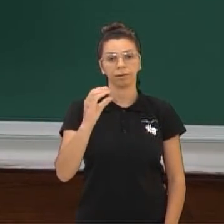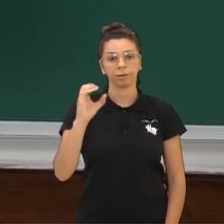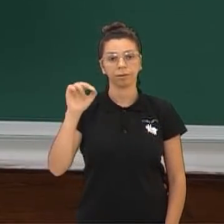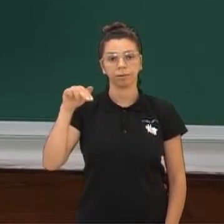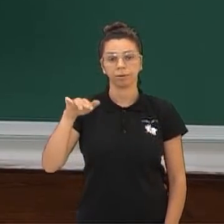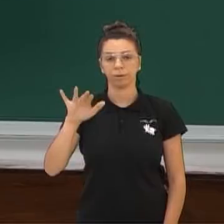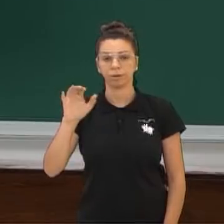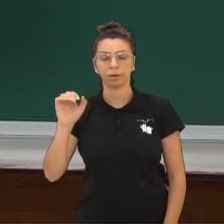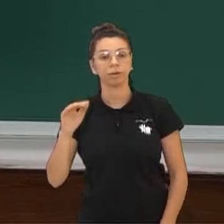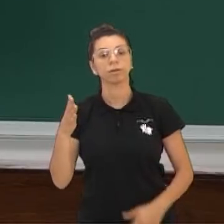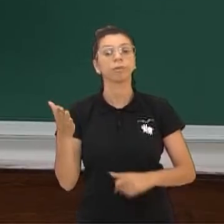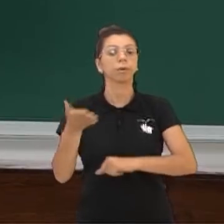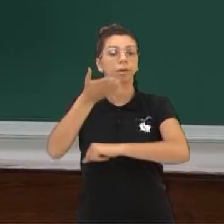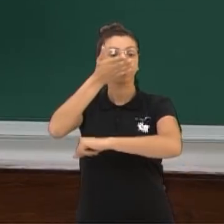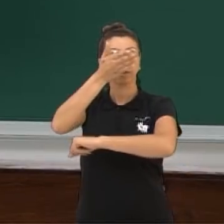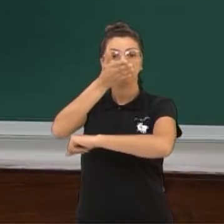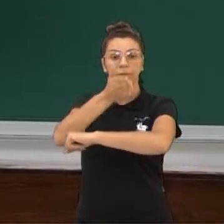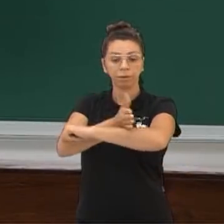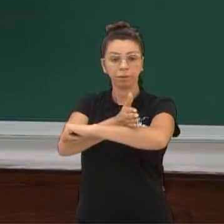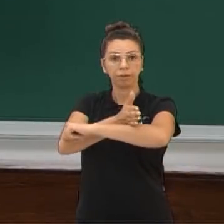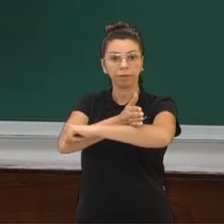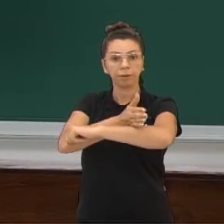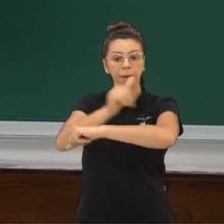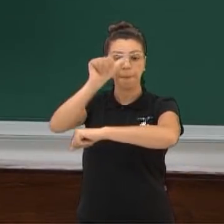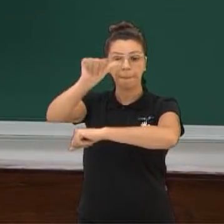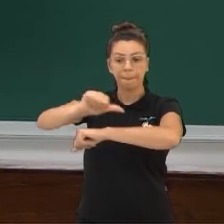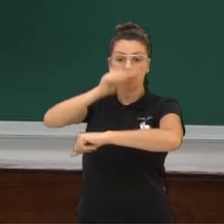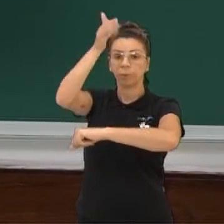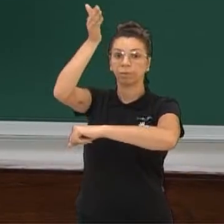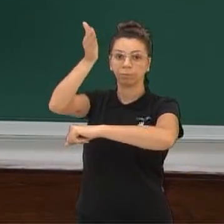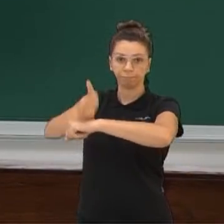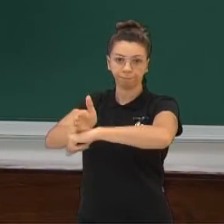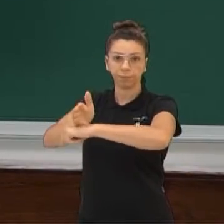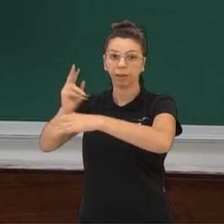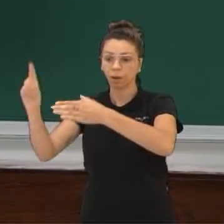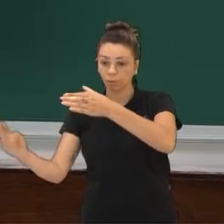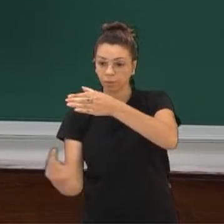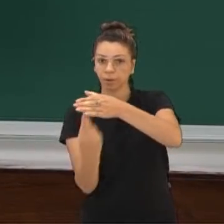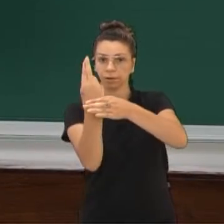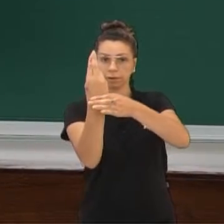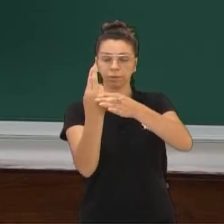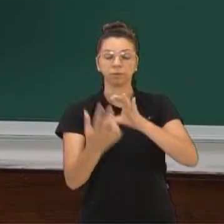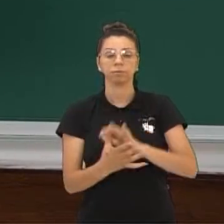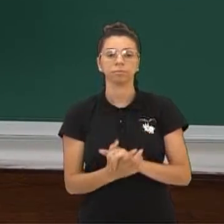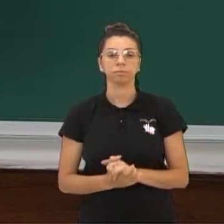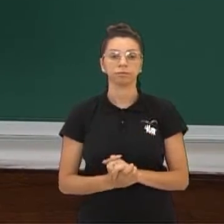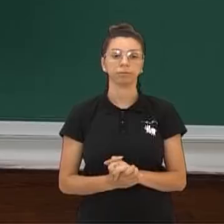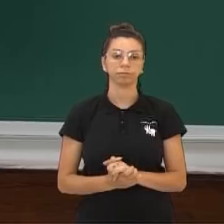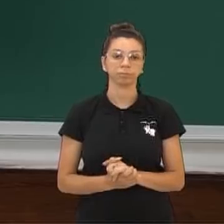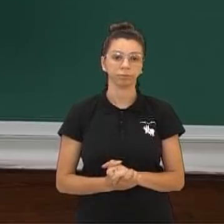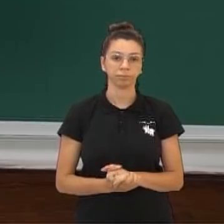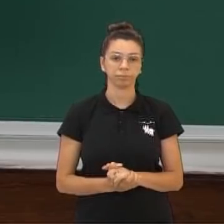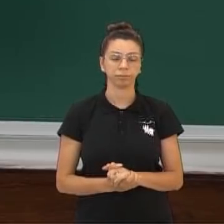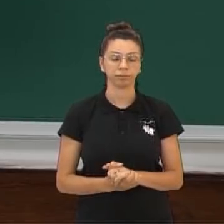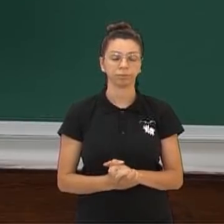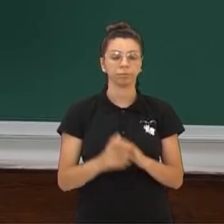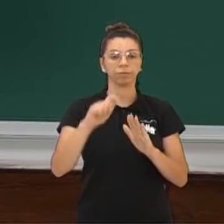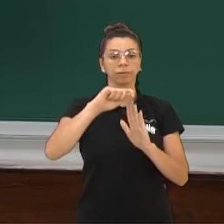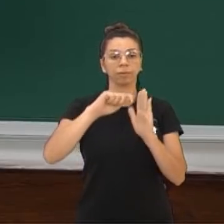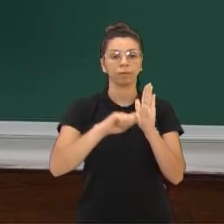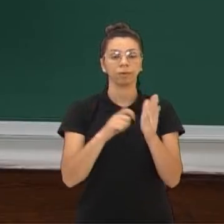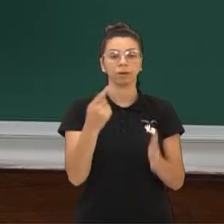a transição da Idade Média para a Idade Moderna. E no século 17, então, teve